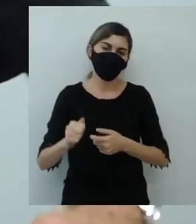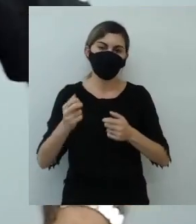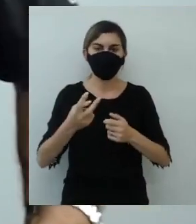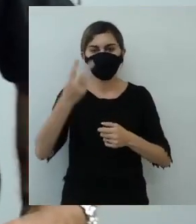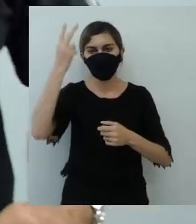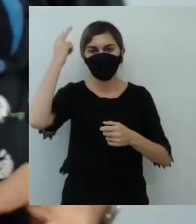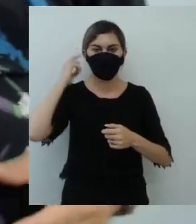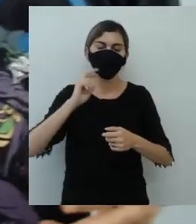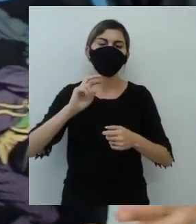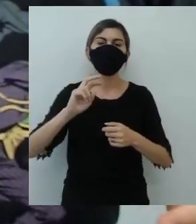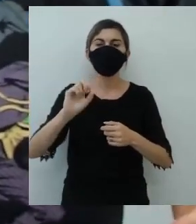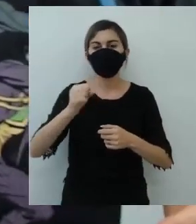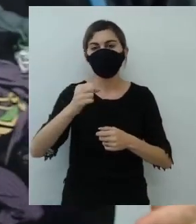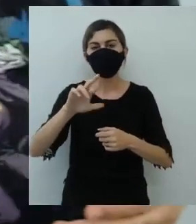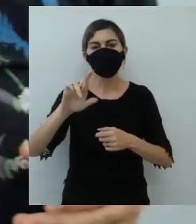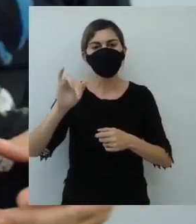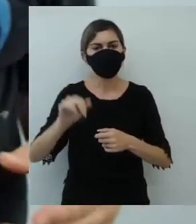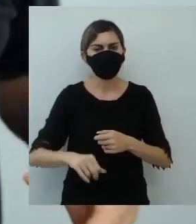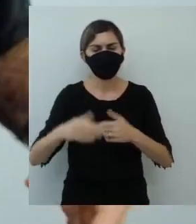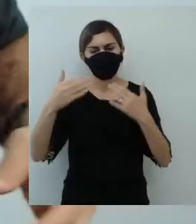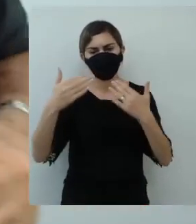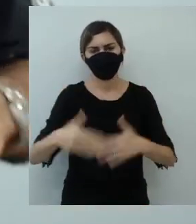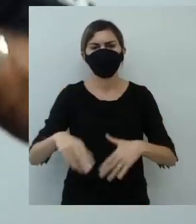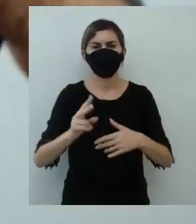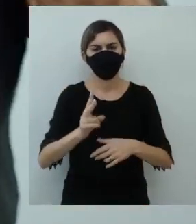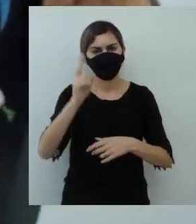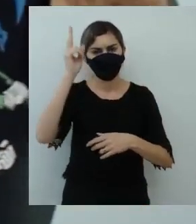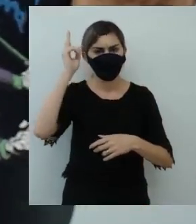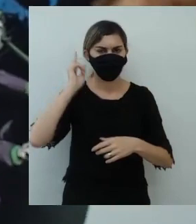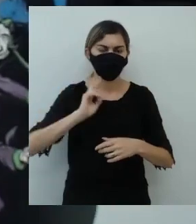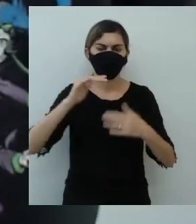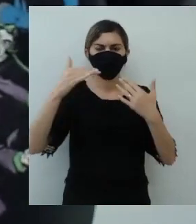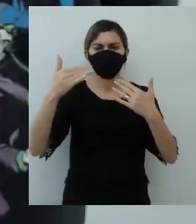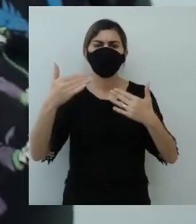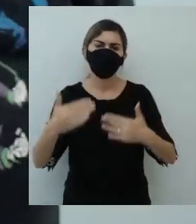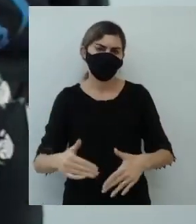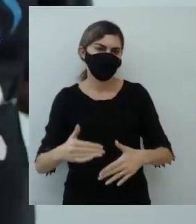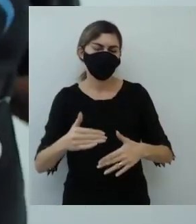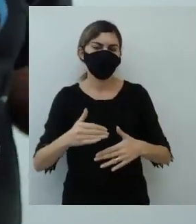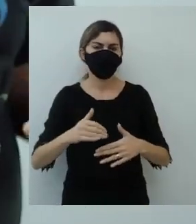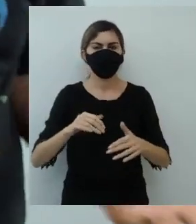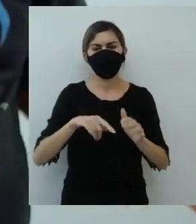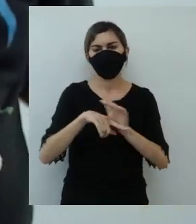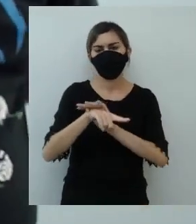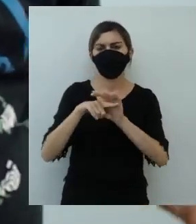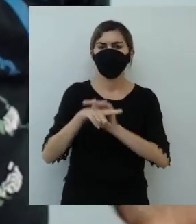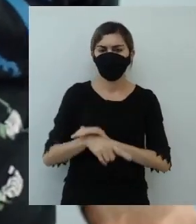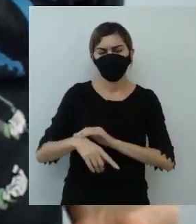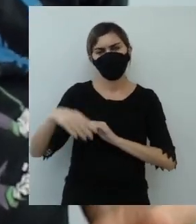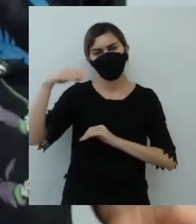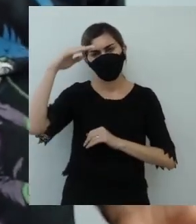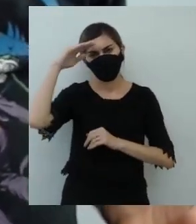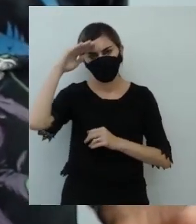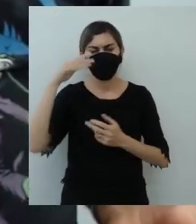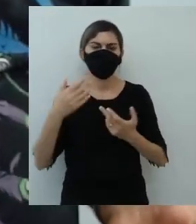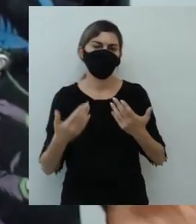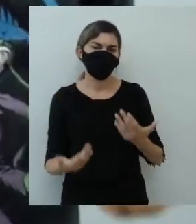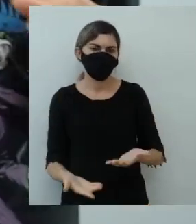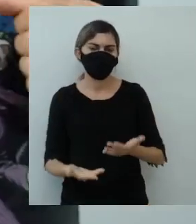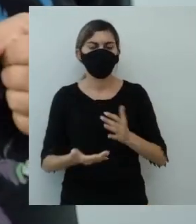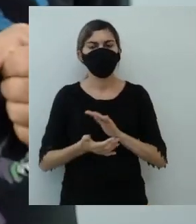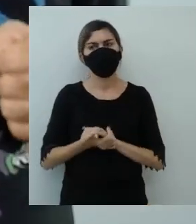vestibular seriado, né, a uma prova de vestibular, a uma prova de um exame militar, tá